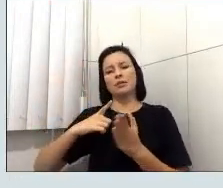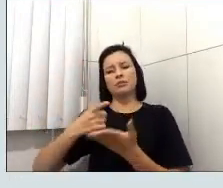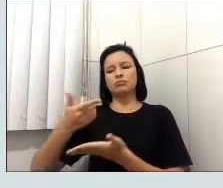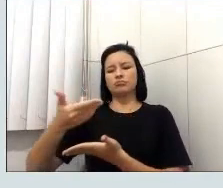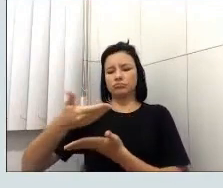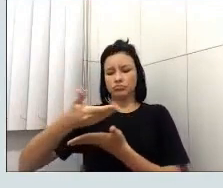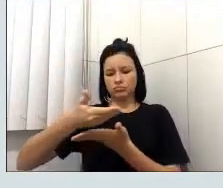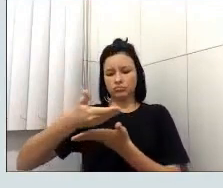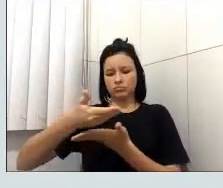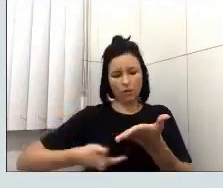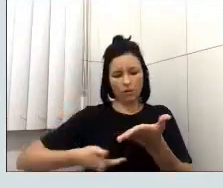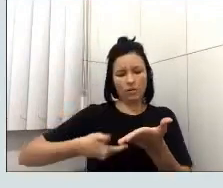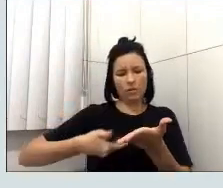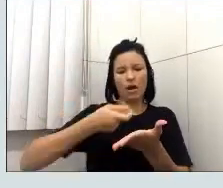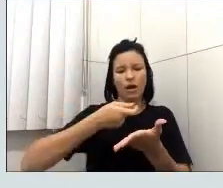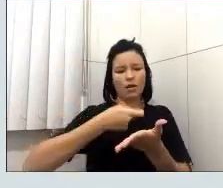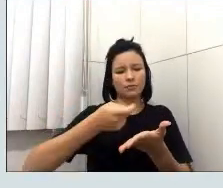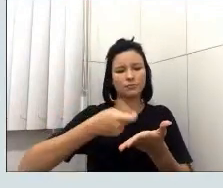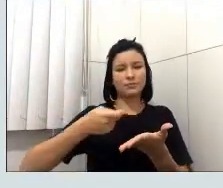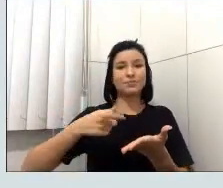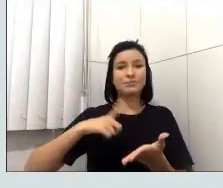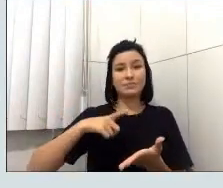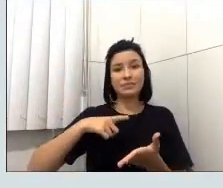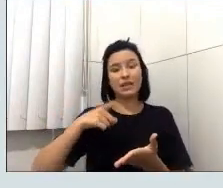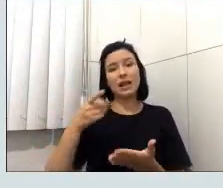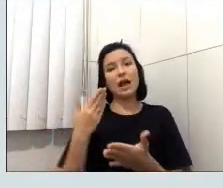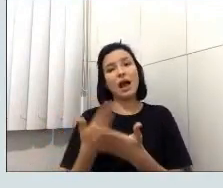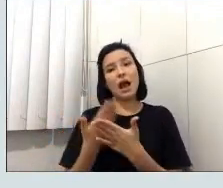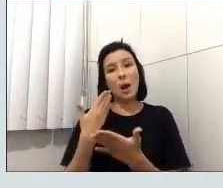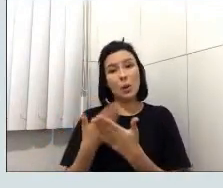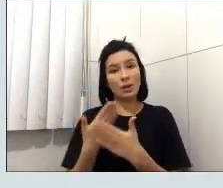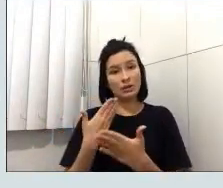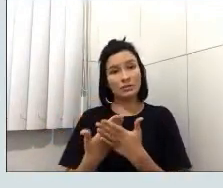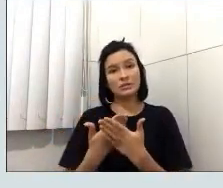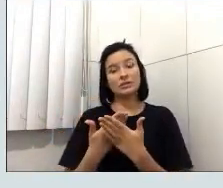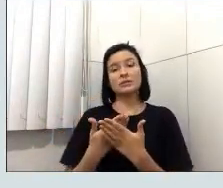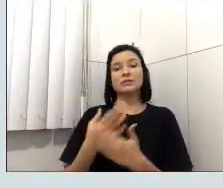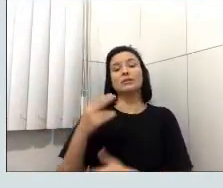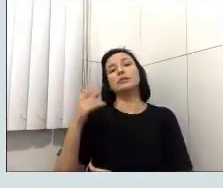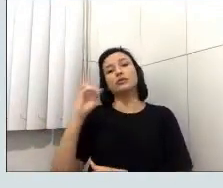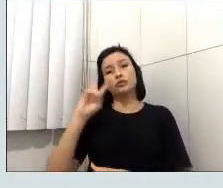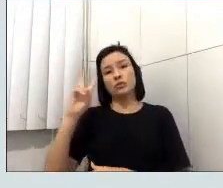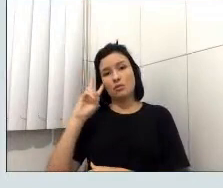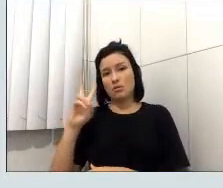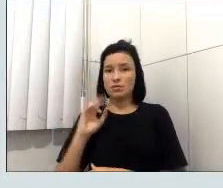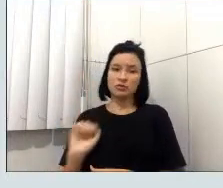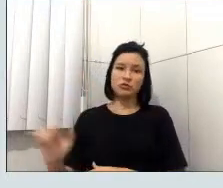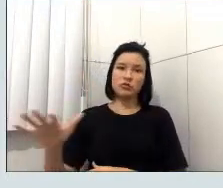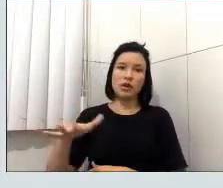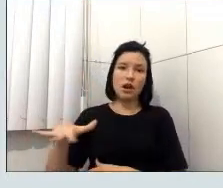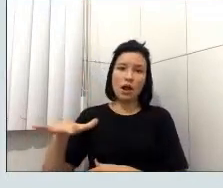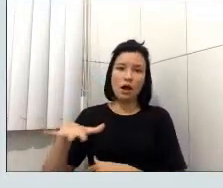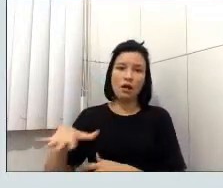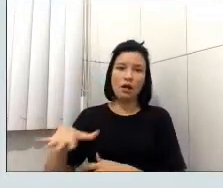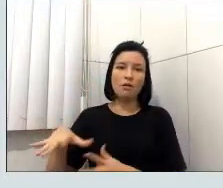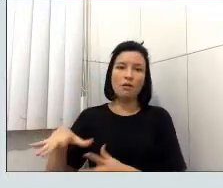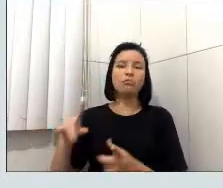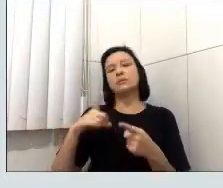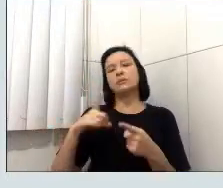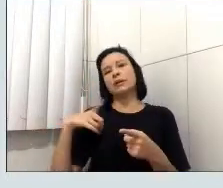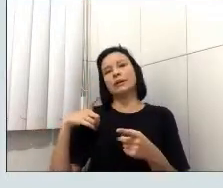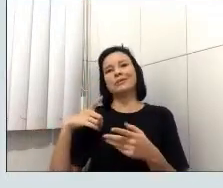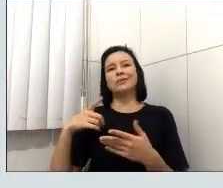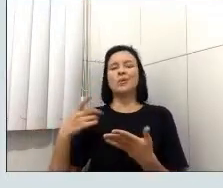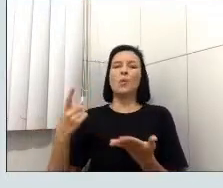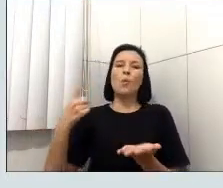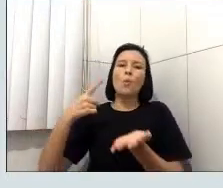tratado lá nas aulas de História Geral, mas é um tratado que é bastante conhecido, o Tratado de Tordesilhas, que é um acordo